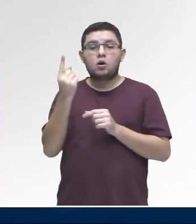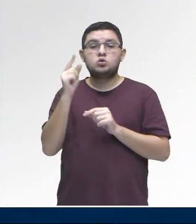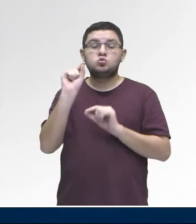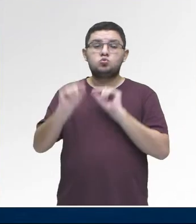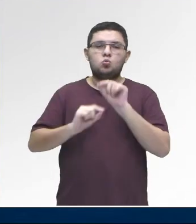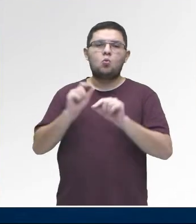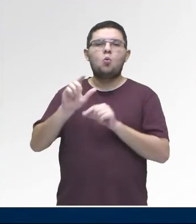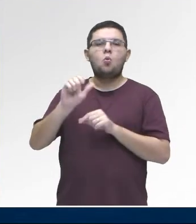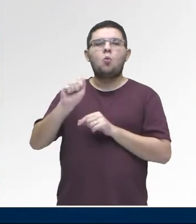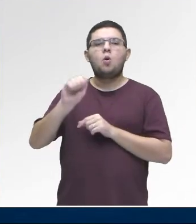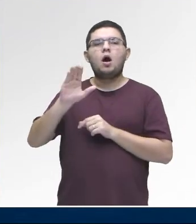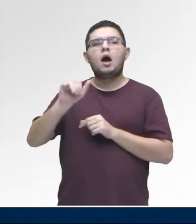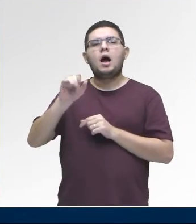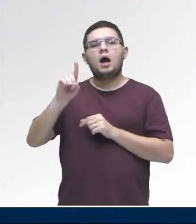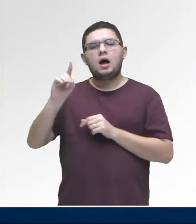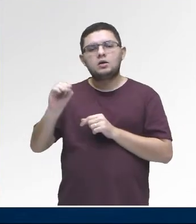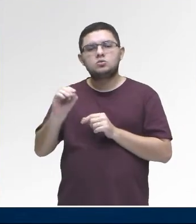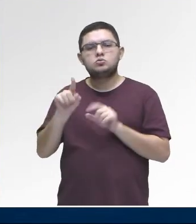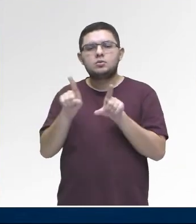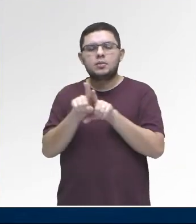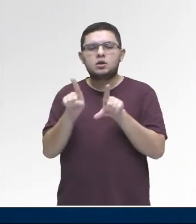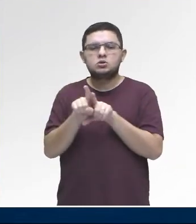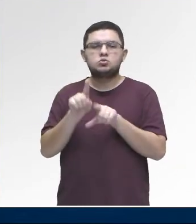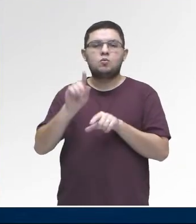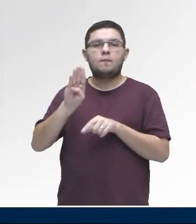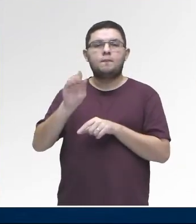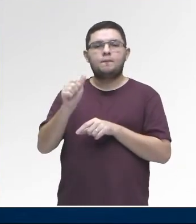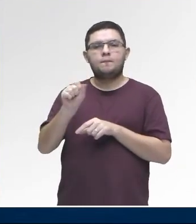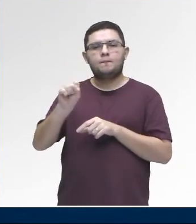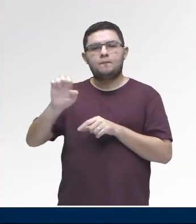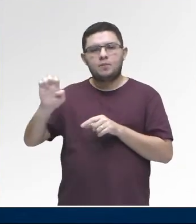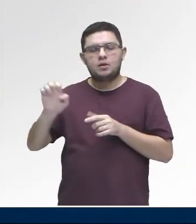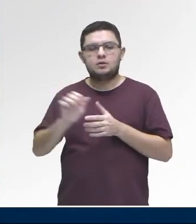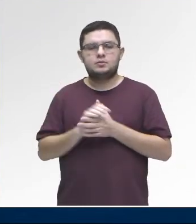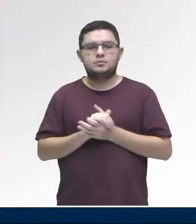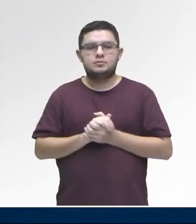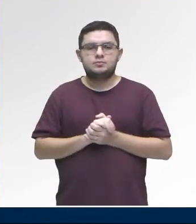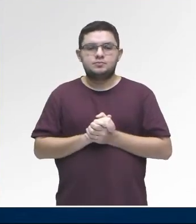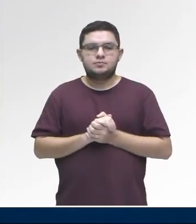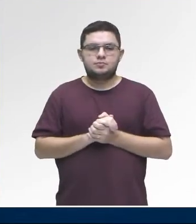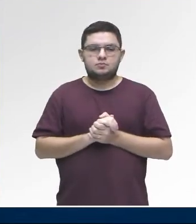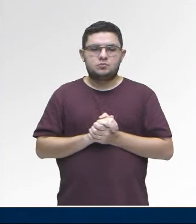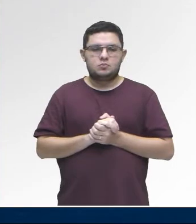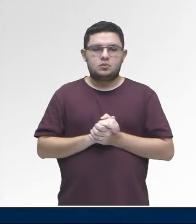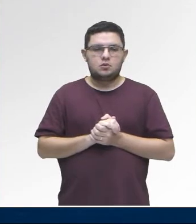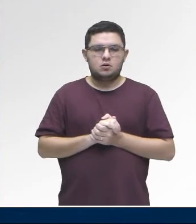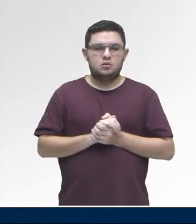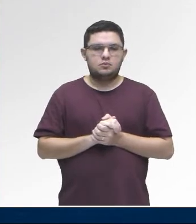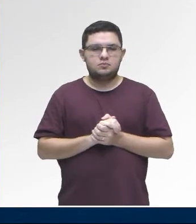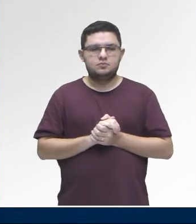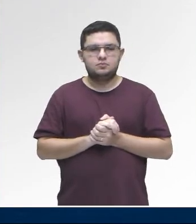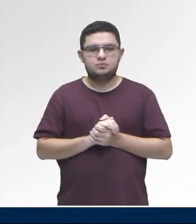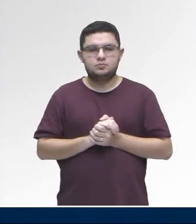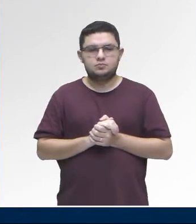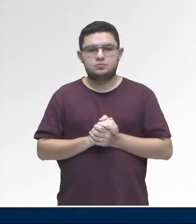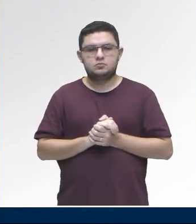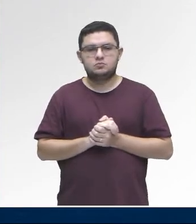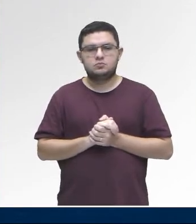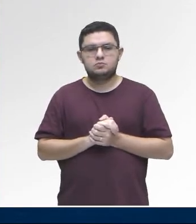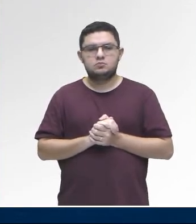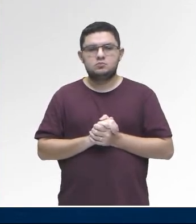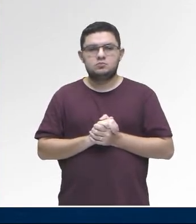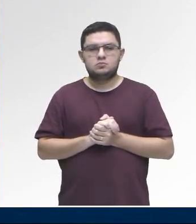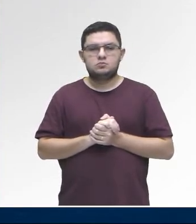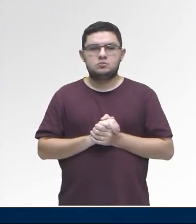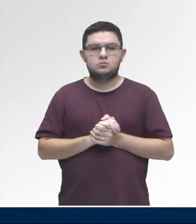ok? Então, QI se refere à constante de ionização, né,